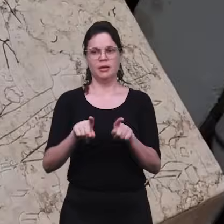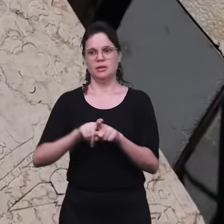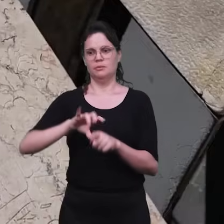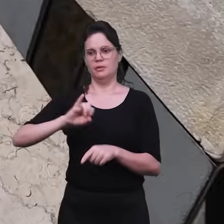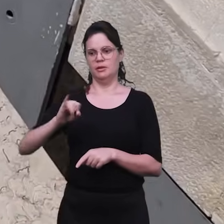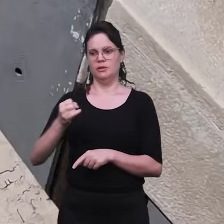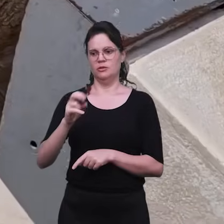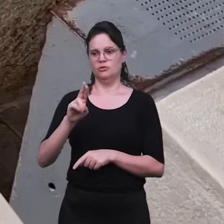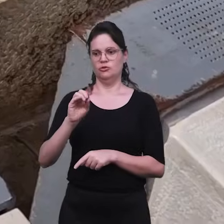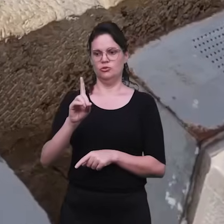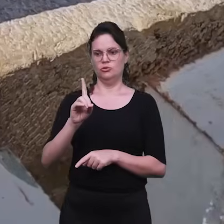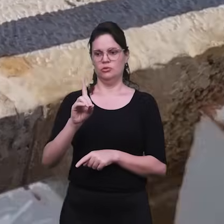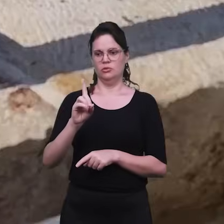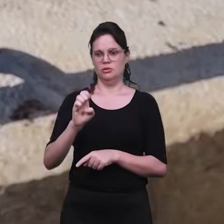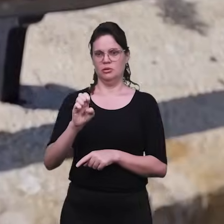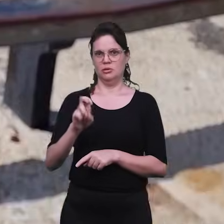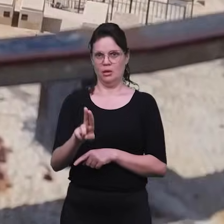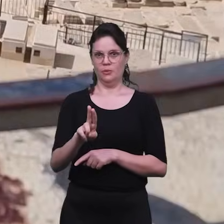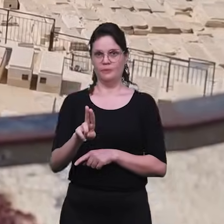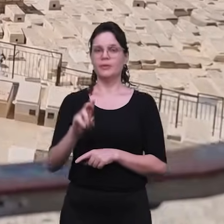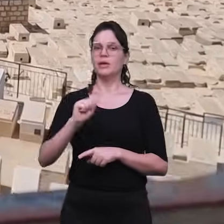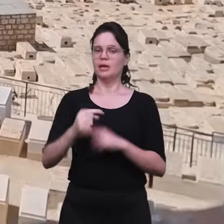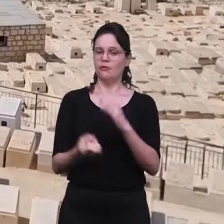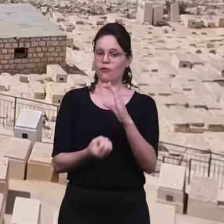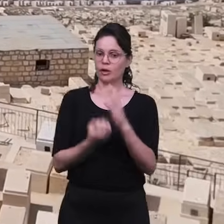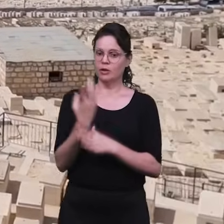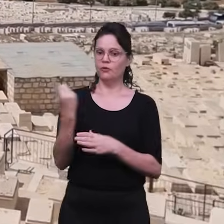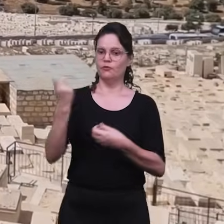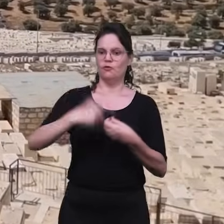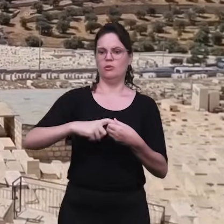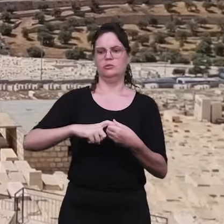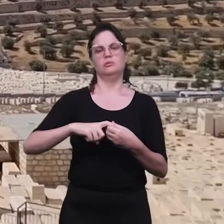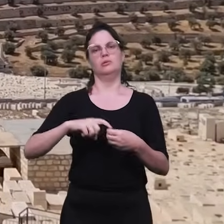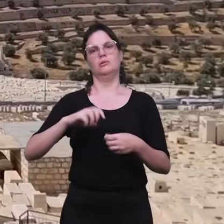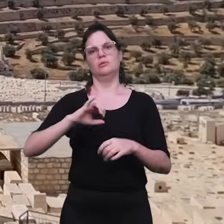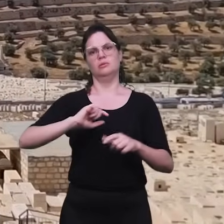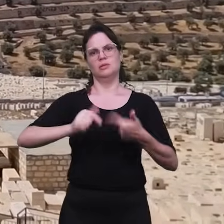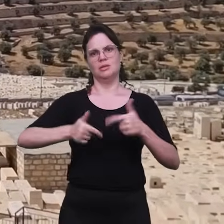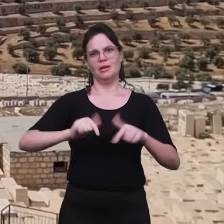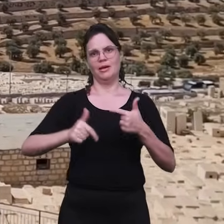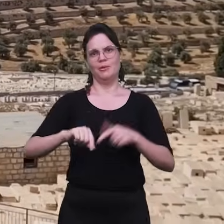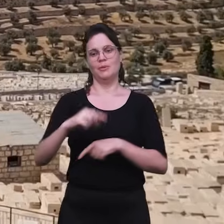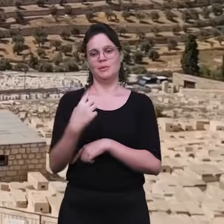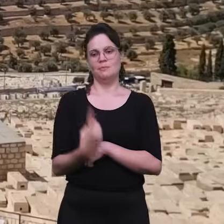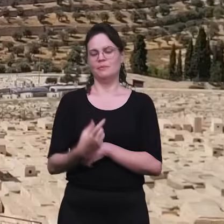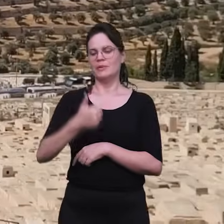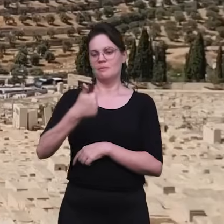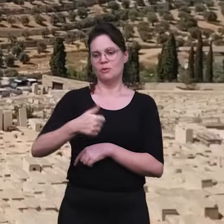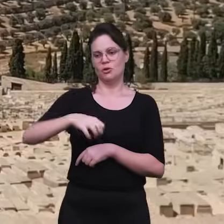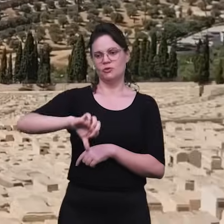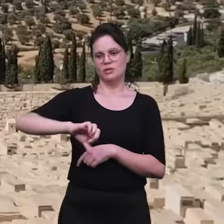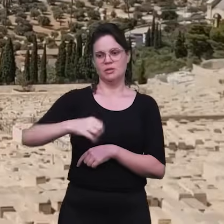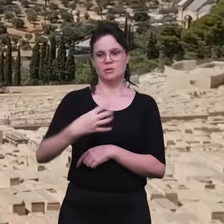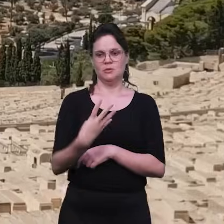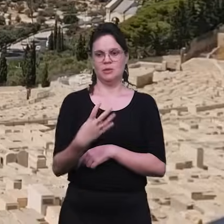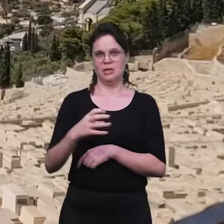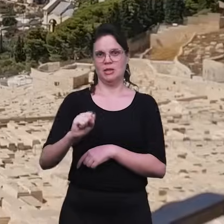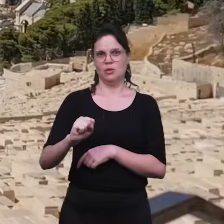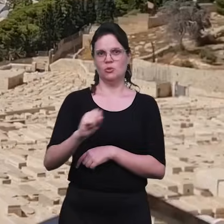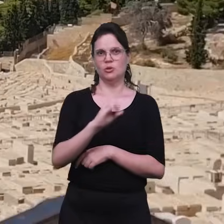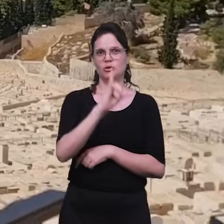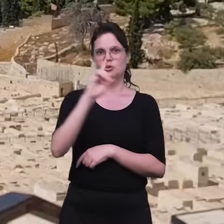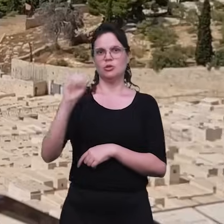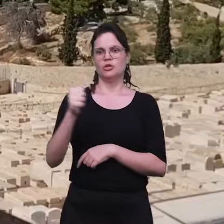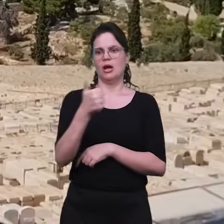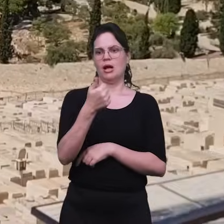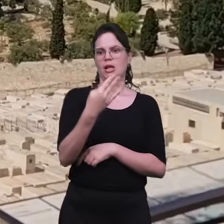a criação do Estado de Israel. E em 1948, no dia 14